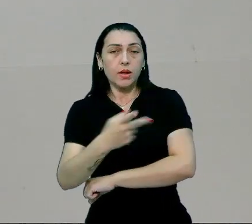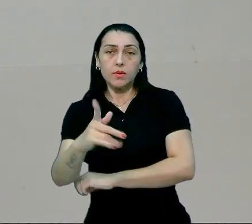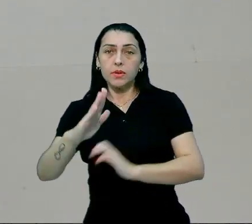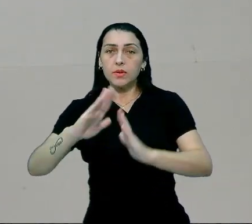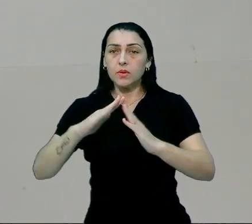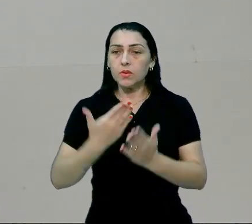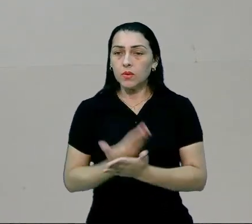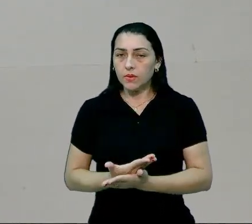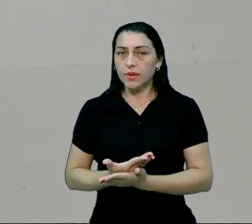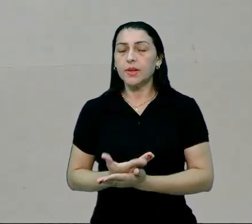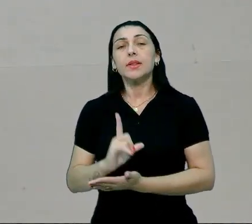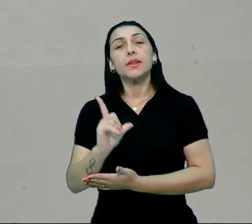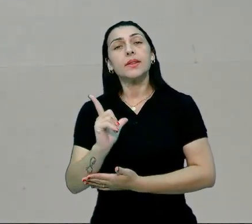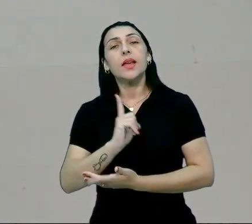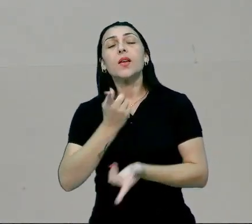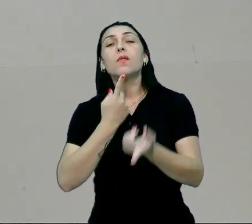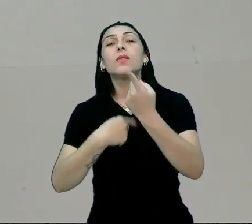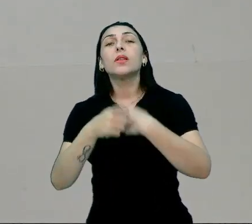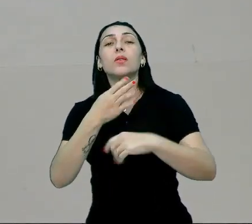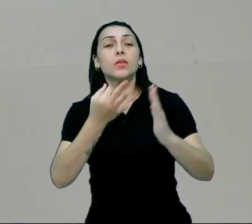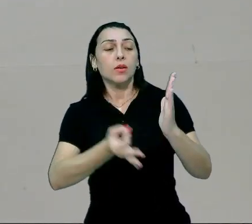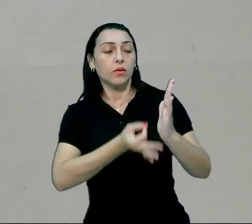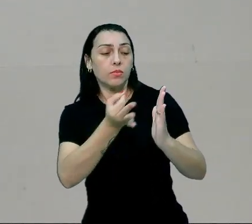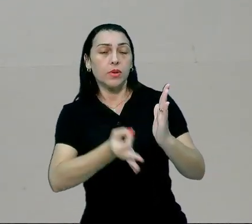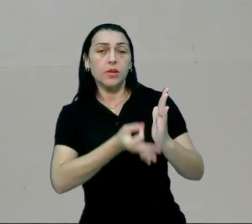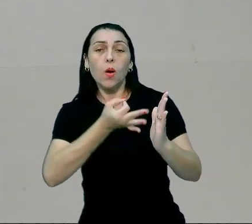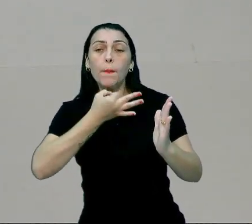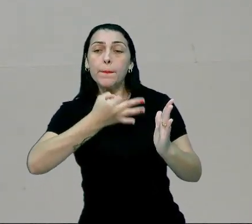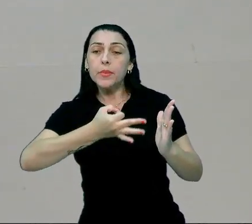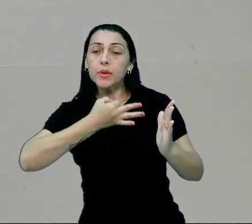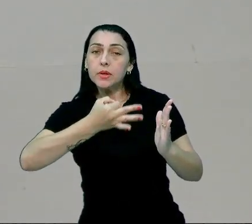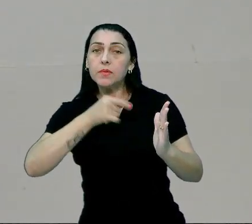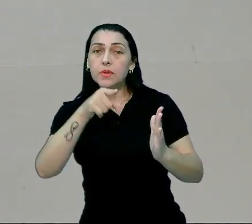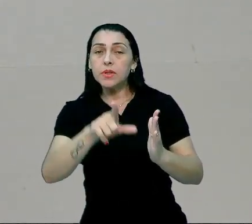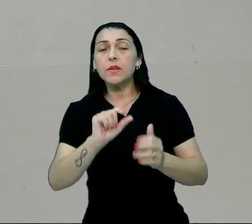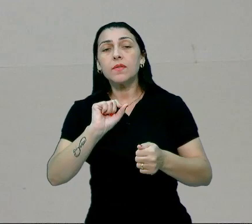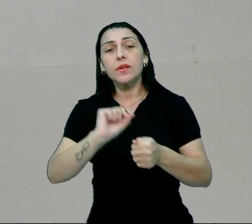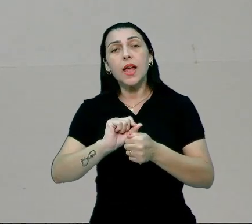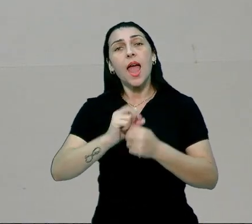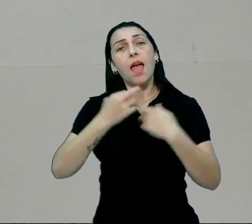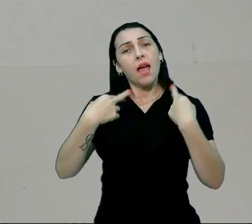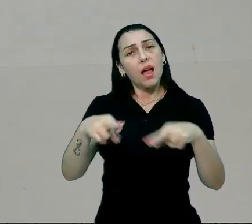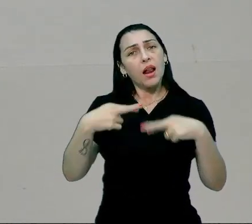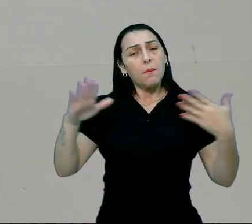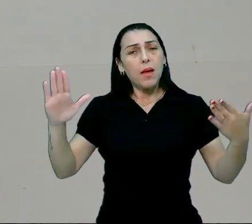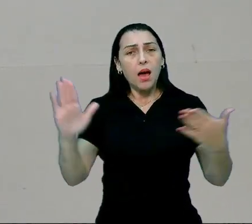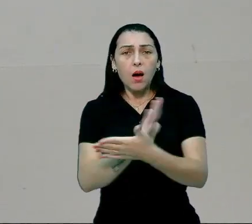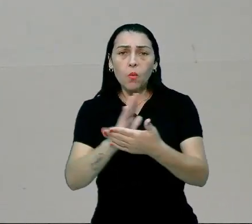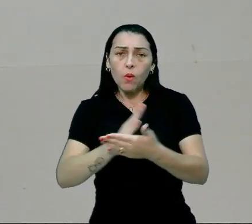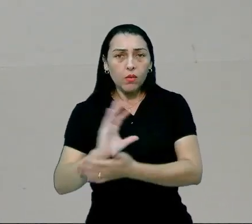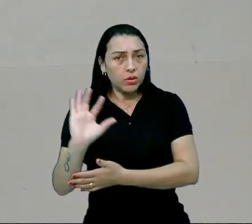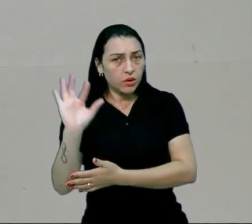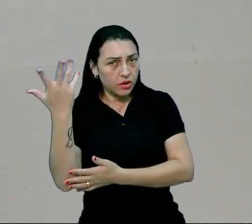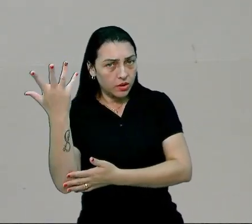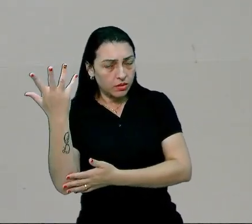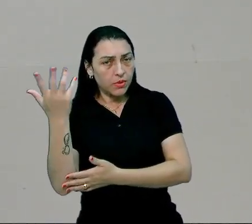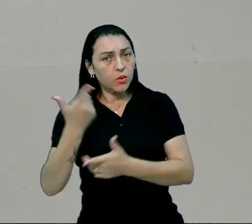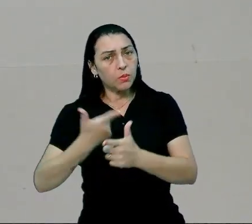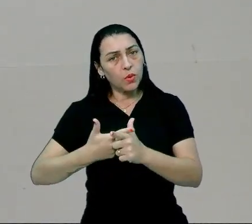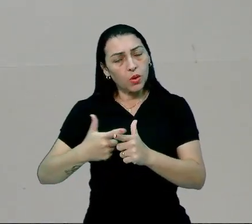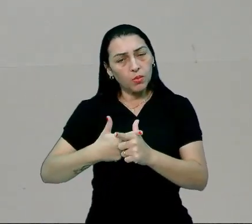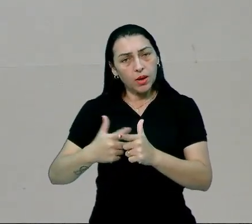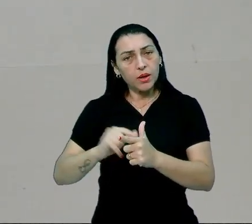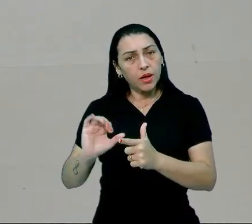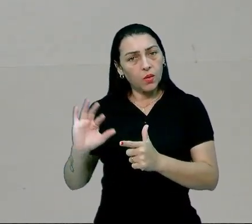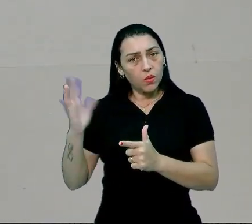sua escola. Ela tem um interesse argumentativo, opinativo. Às vezes, você está reivindicando um determinado problema